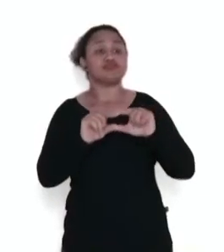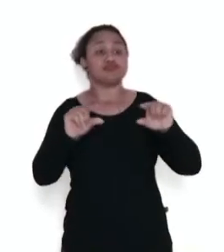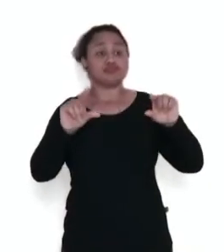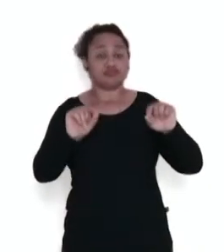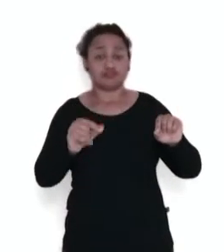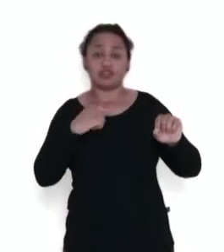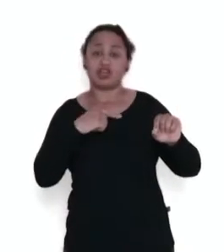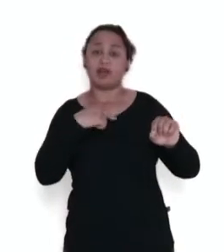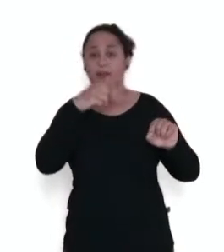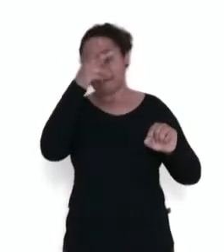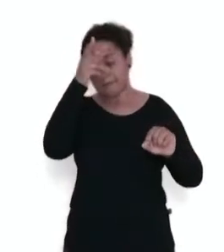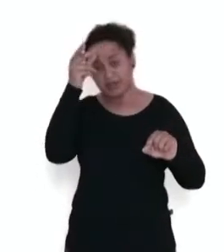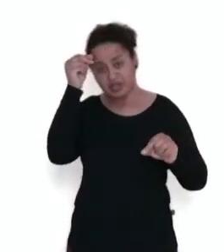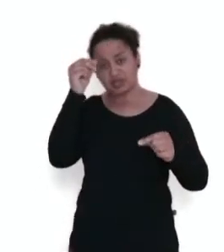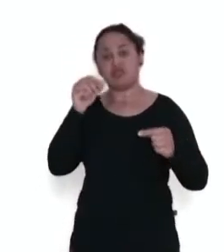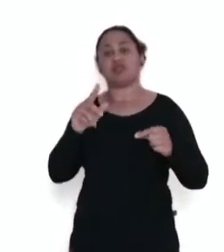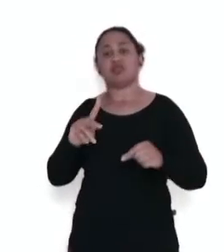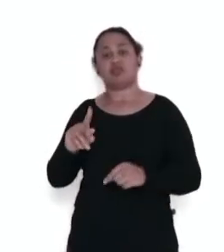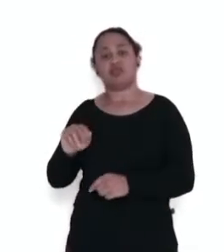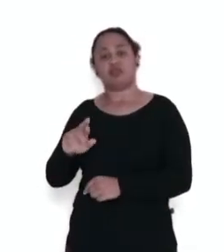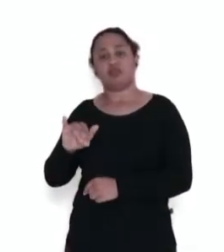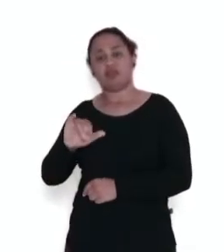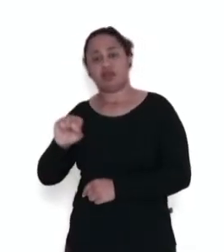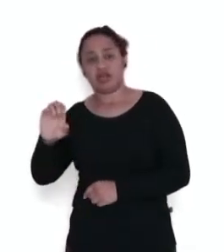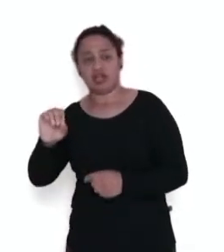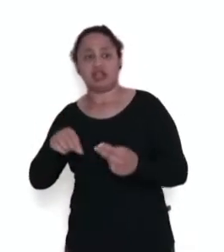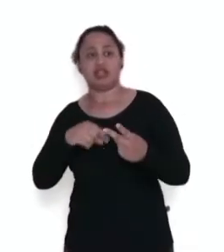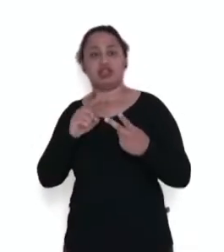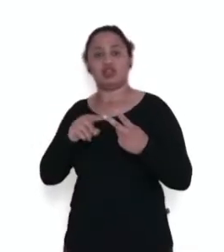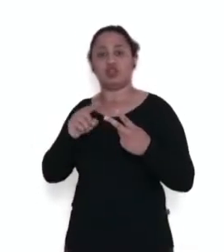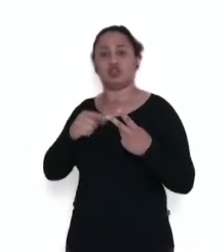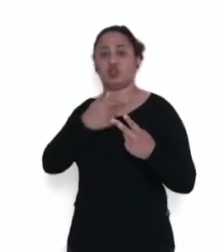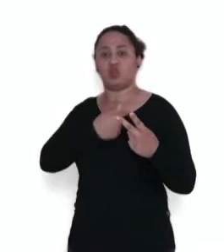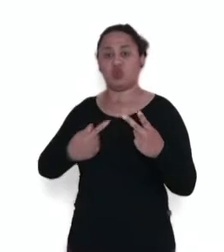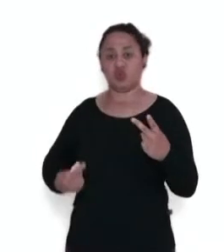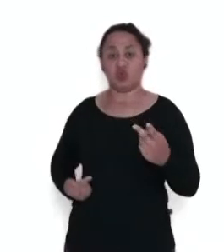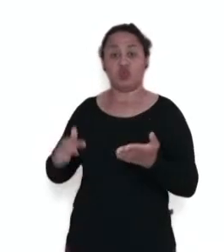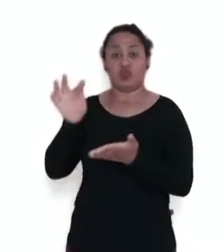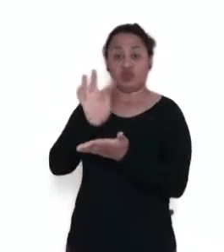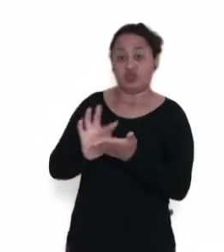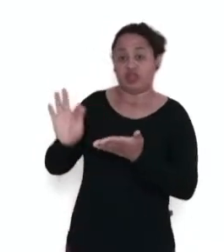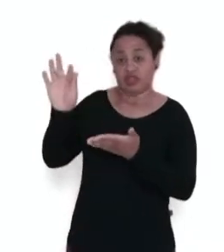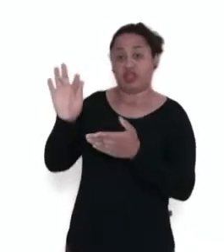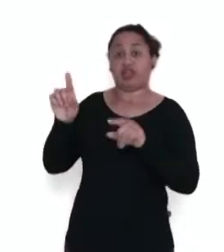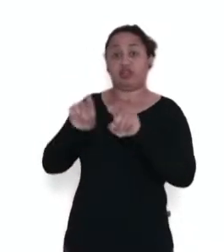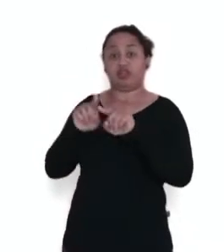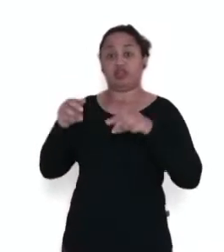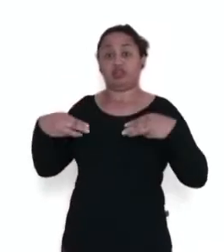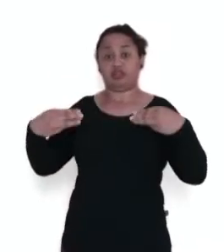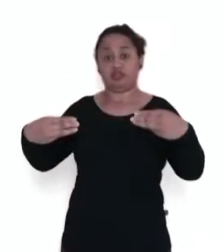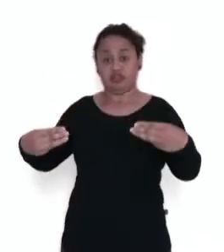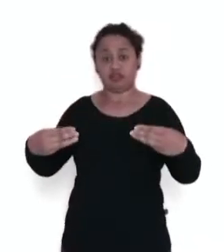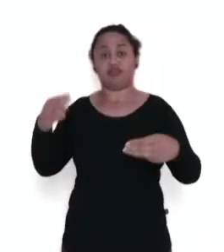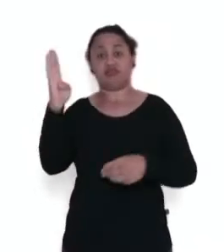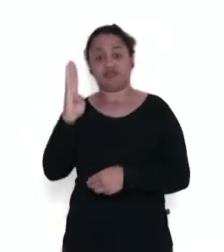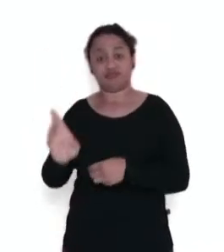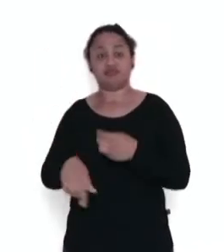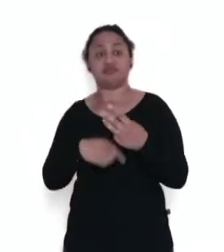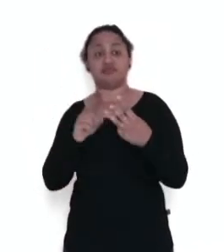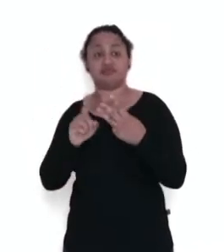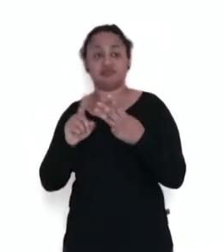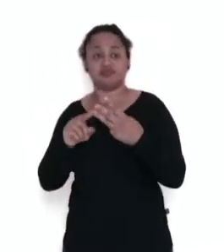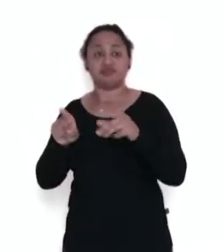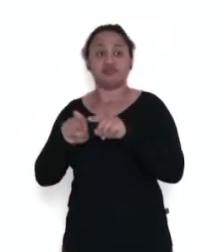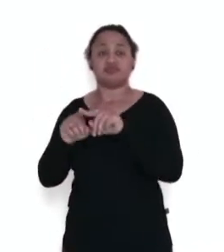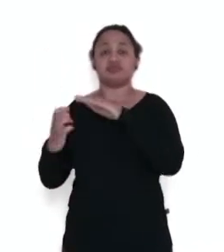a Prefeitura de Paraíso, o próprio governo, né, federal, né, Ministério ali do Brasil, e temos